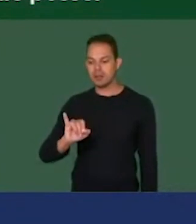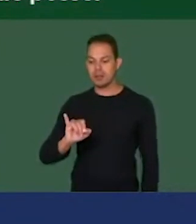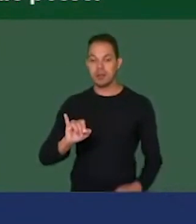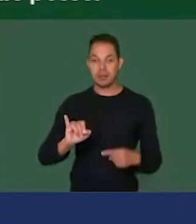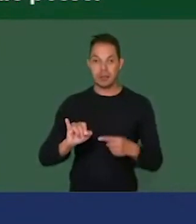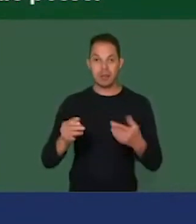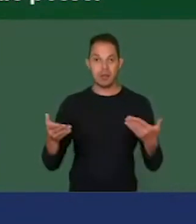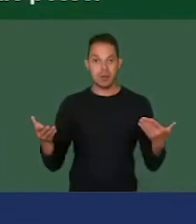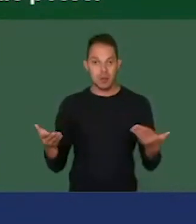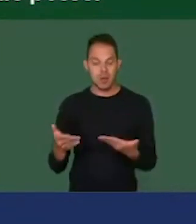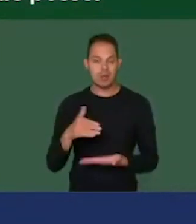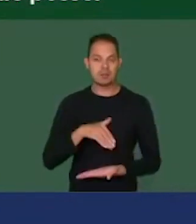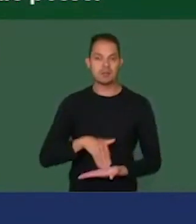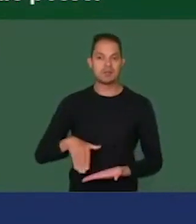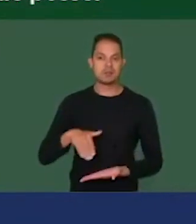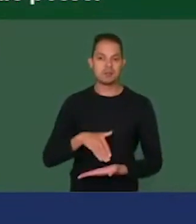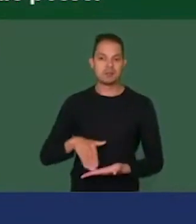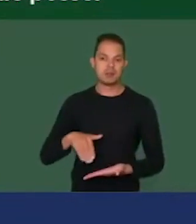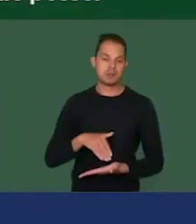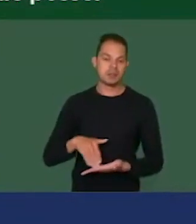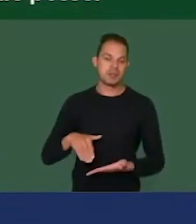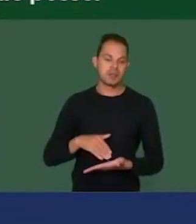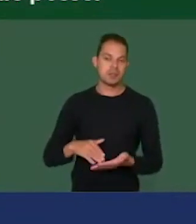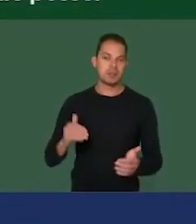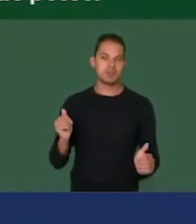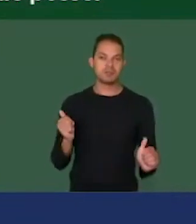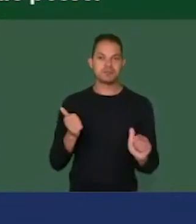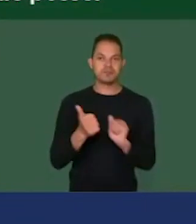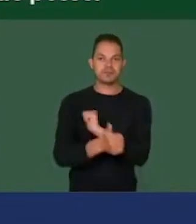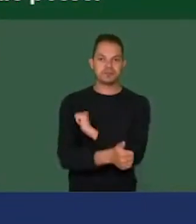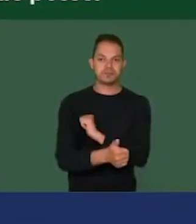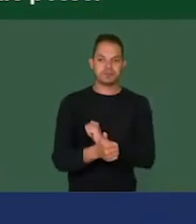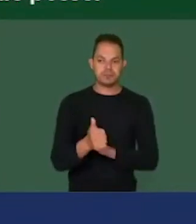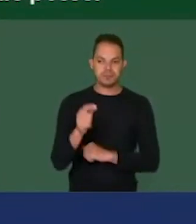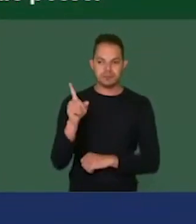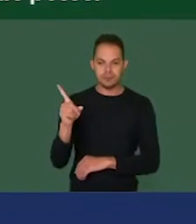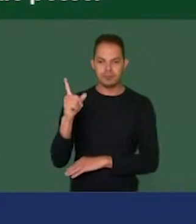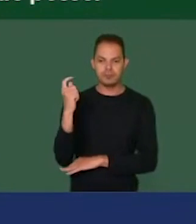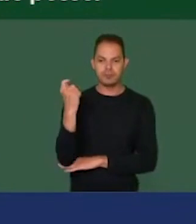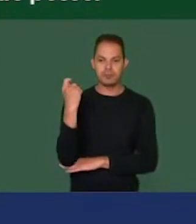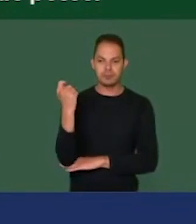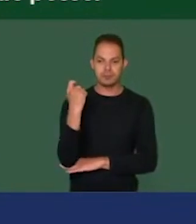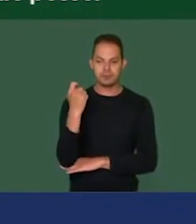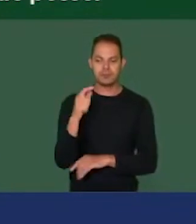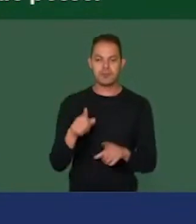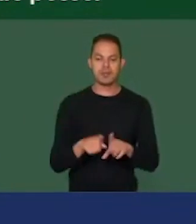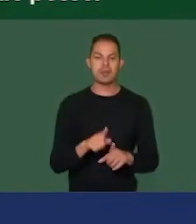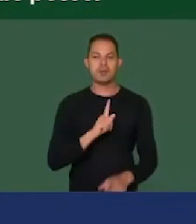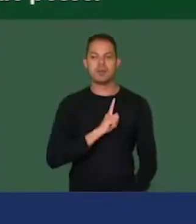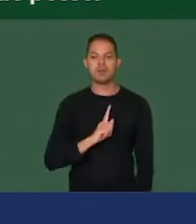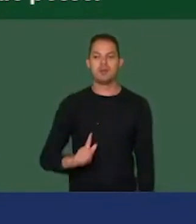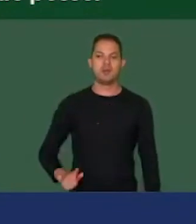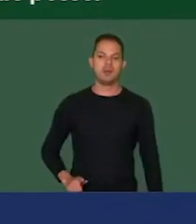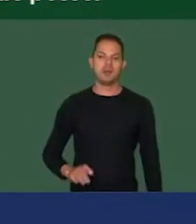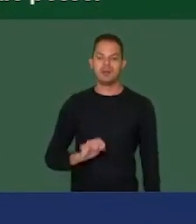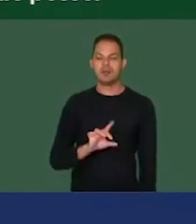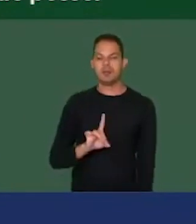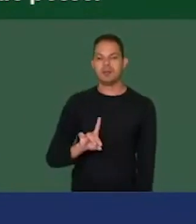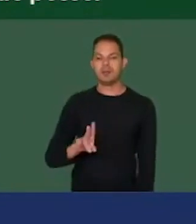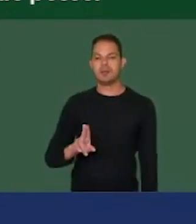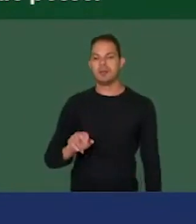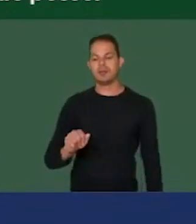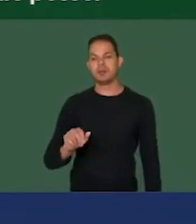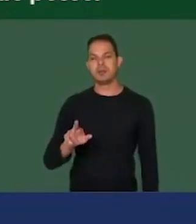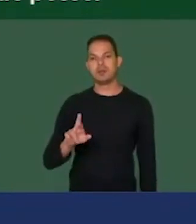de secretário de Estado dos Esportes do nosso Estado, ao governador Eduardo Leite, que liderou toda